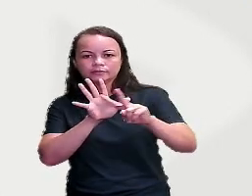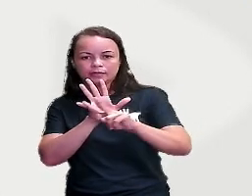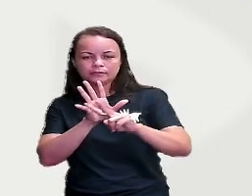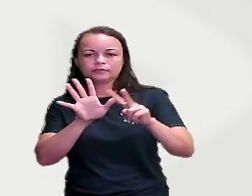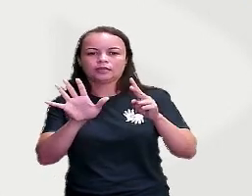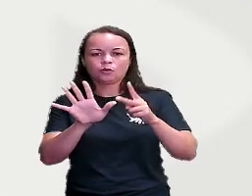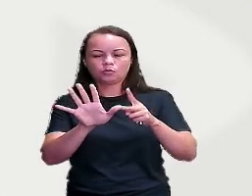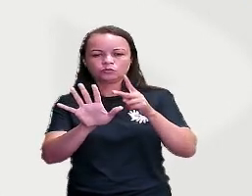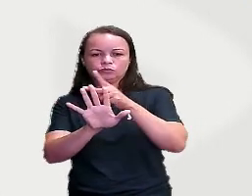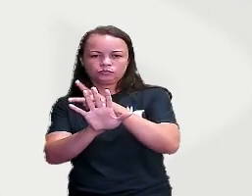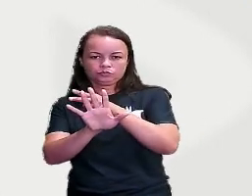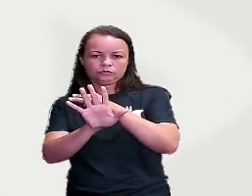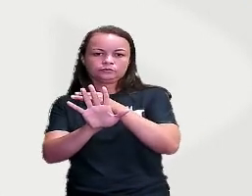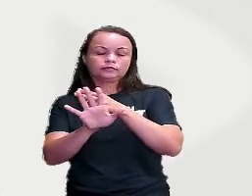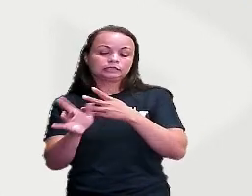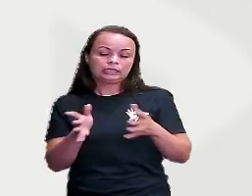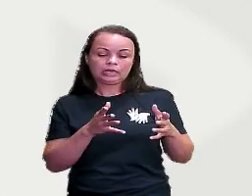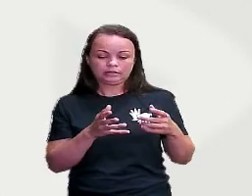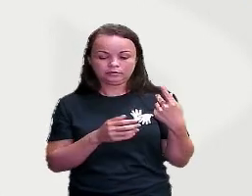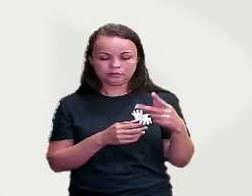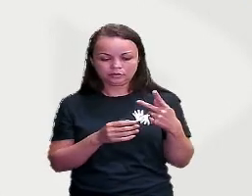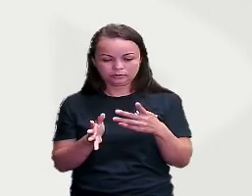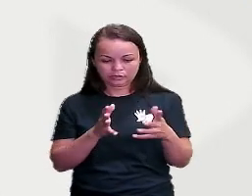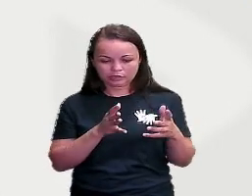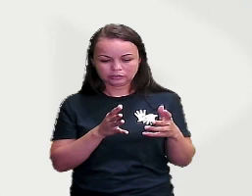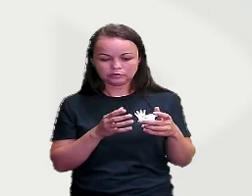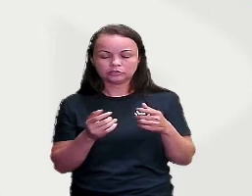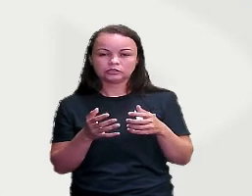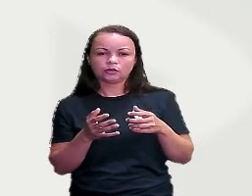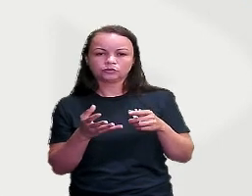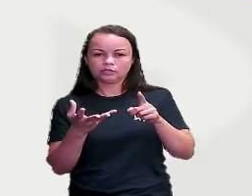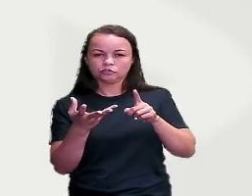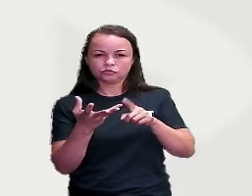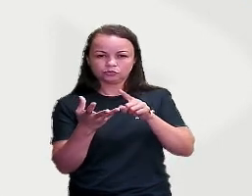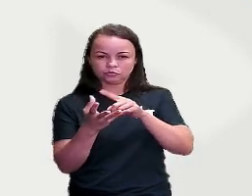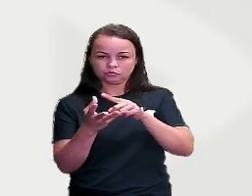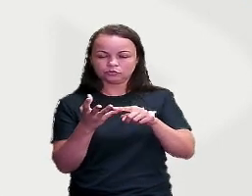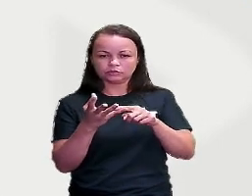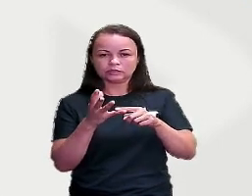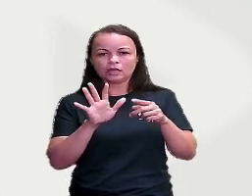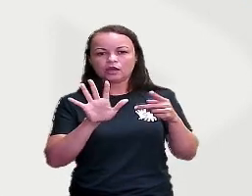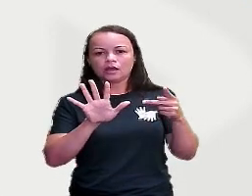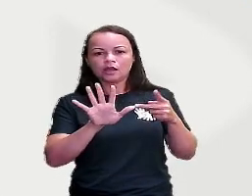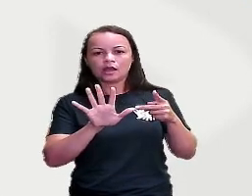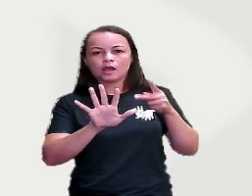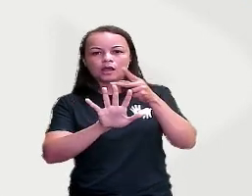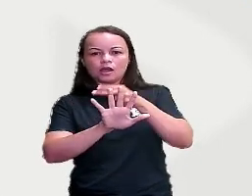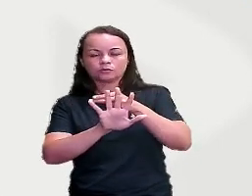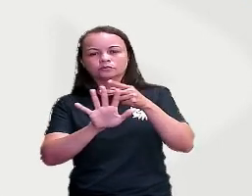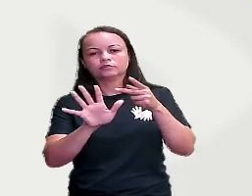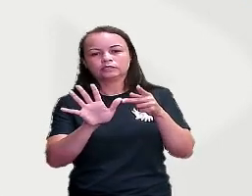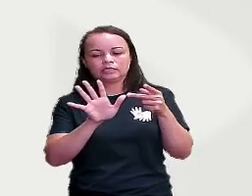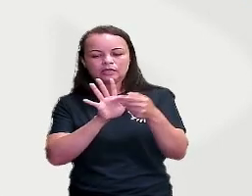é a repetição de sons consonantais, ou seja, das consoantes. E a assonância é o som das